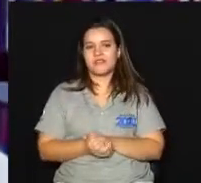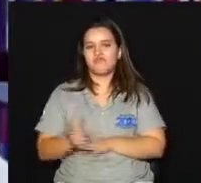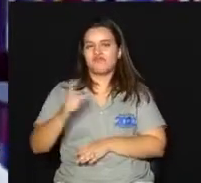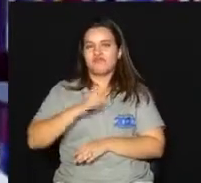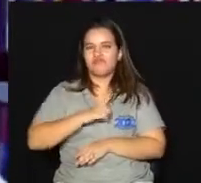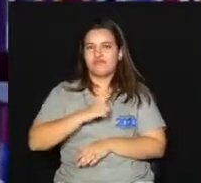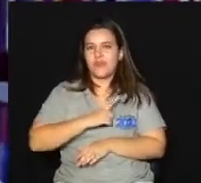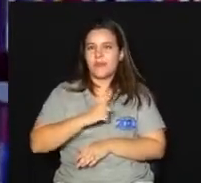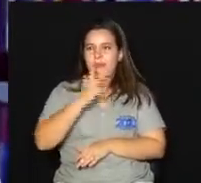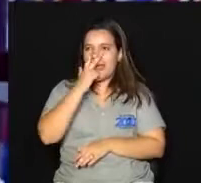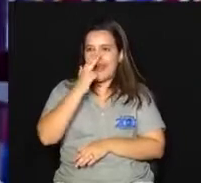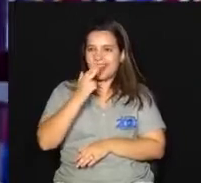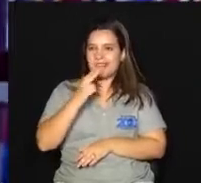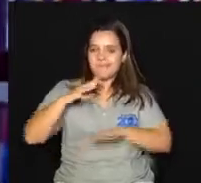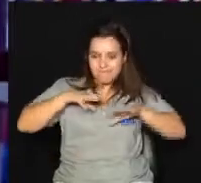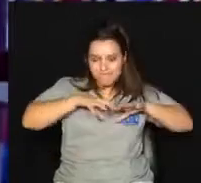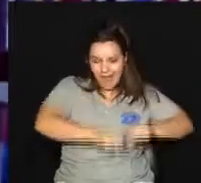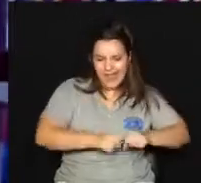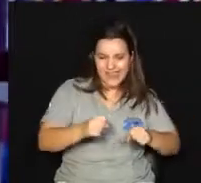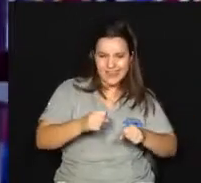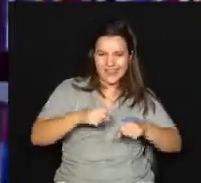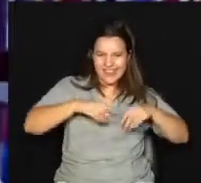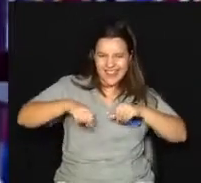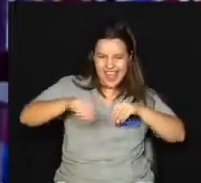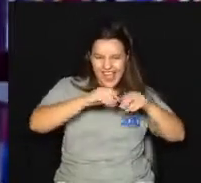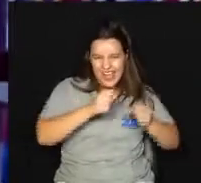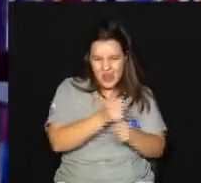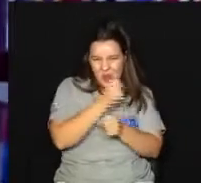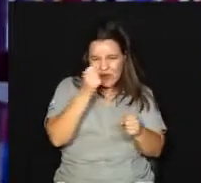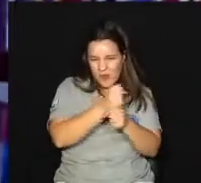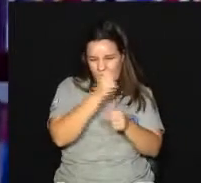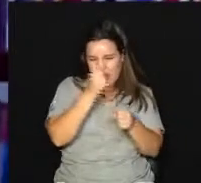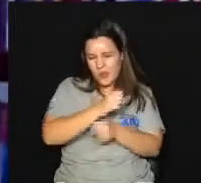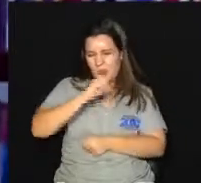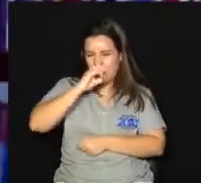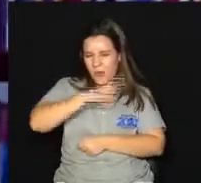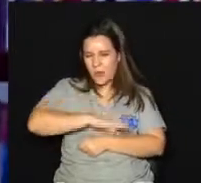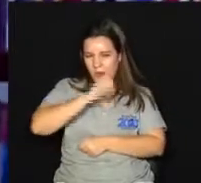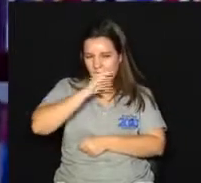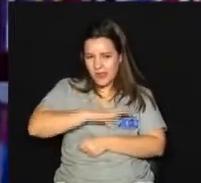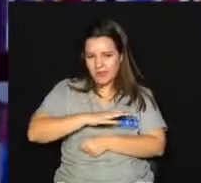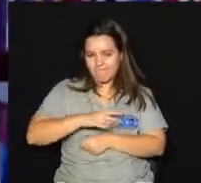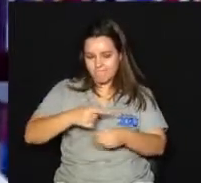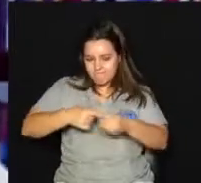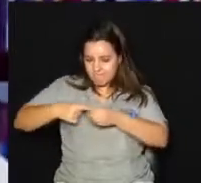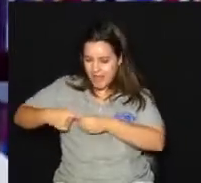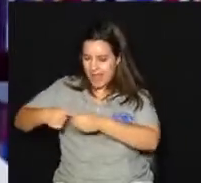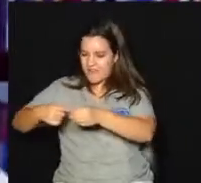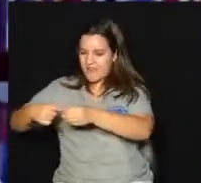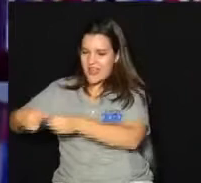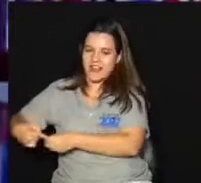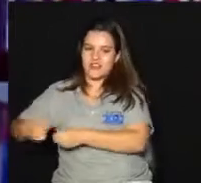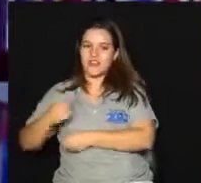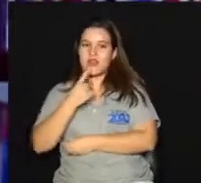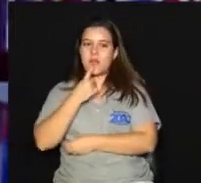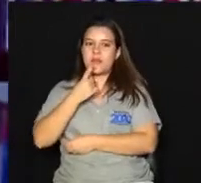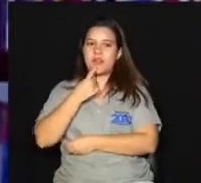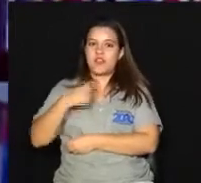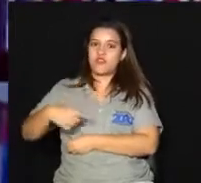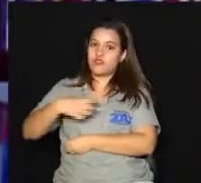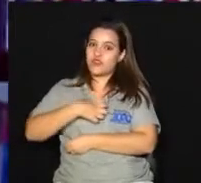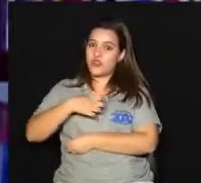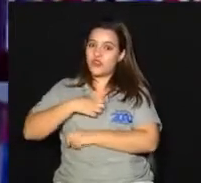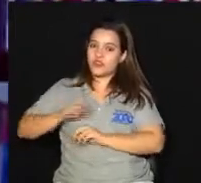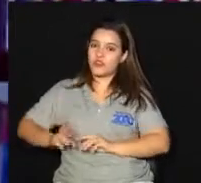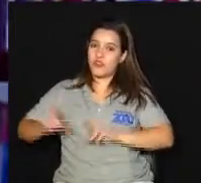construções, de invasões, de que nem toda a expansão da periferia da cidade, ela se dá em